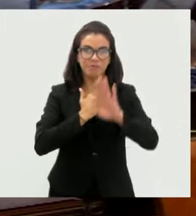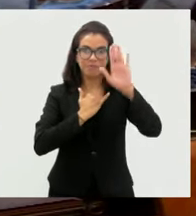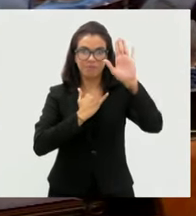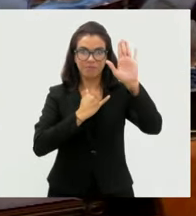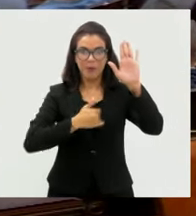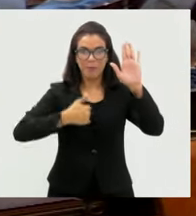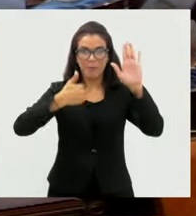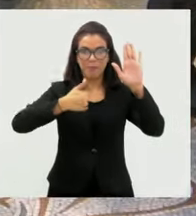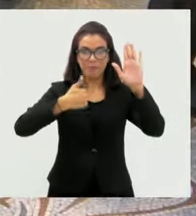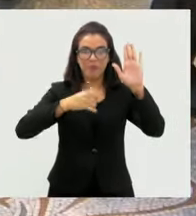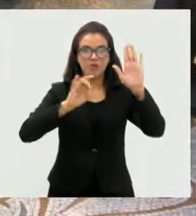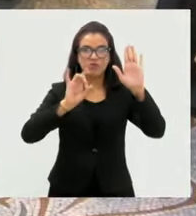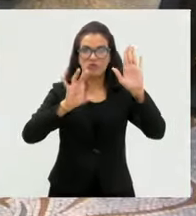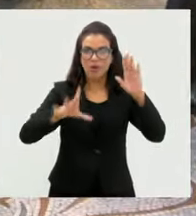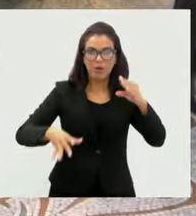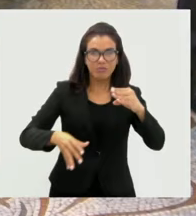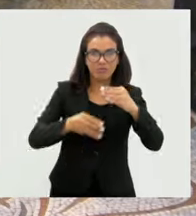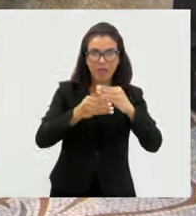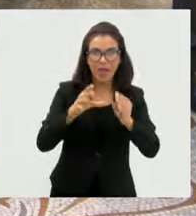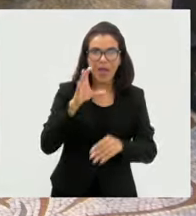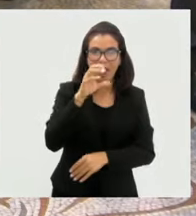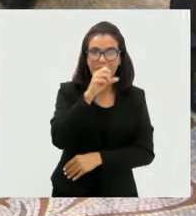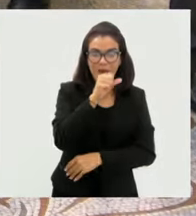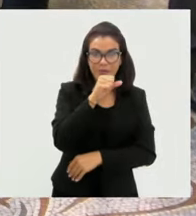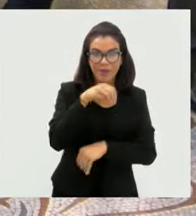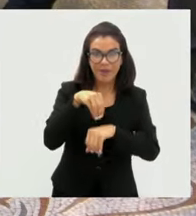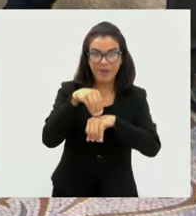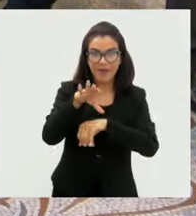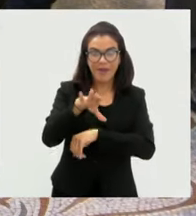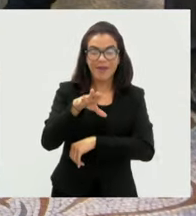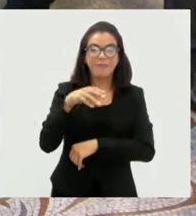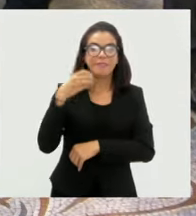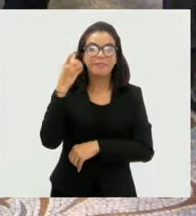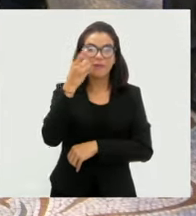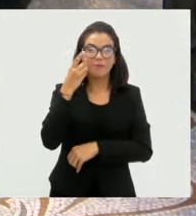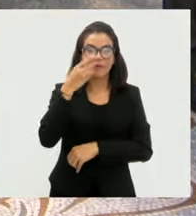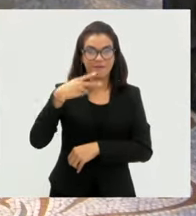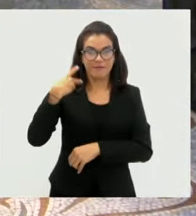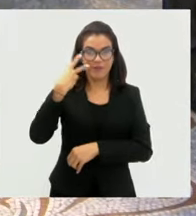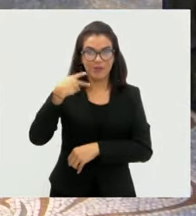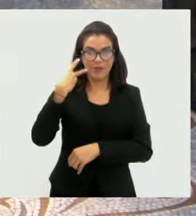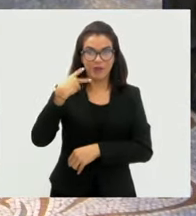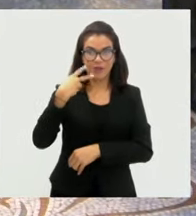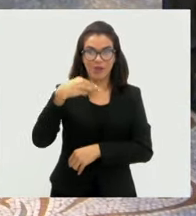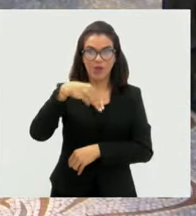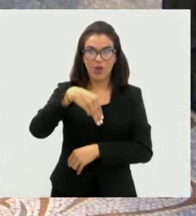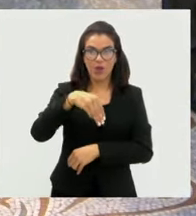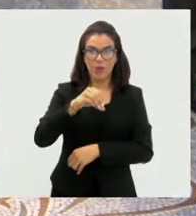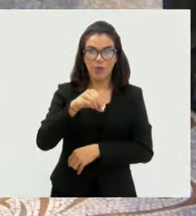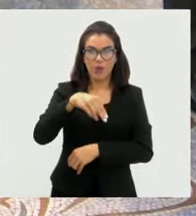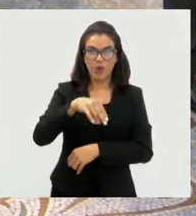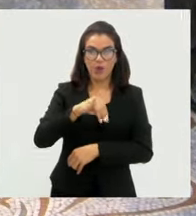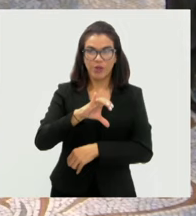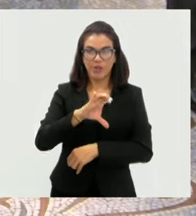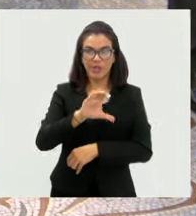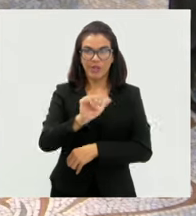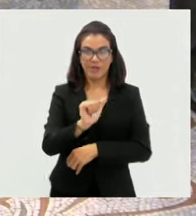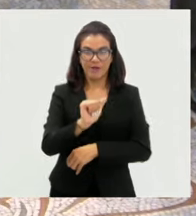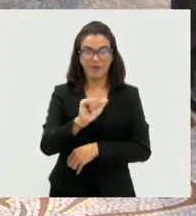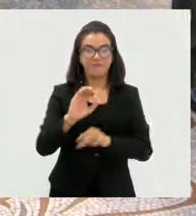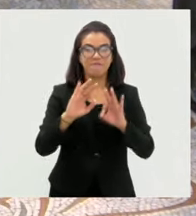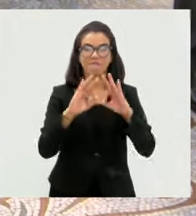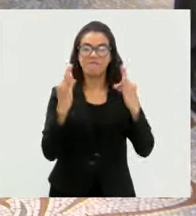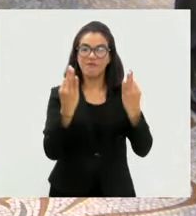presidente, claro. Eu queria só brevemente anunciar a presença da vereadora do município do Rio de Janeiro, Mônica Cunha, familiar vítima